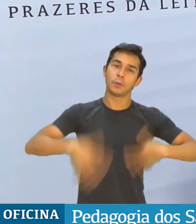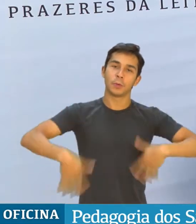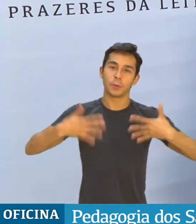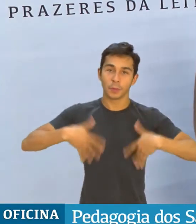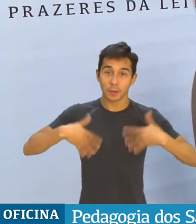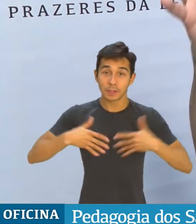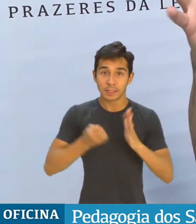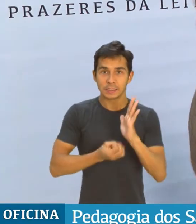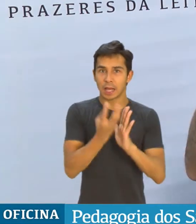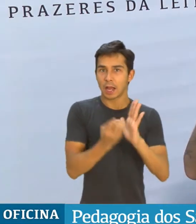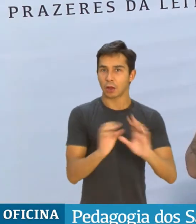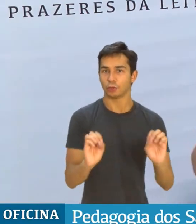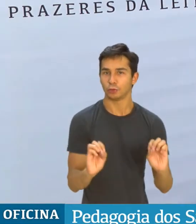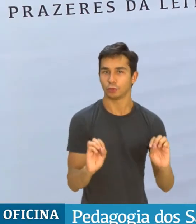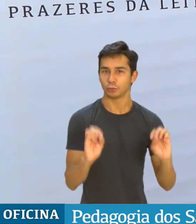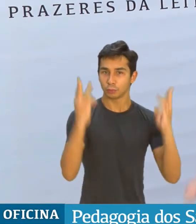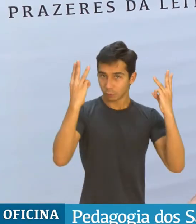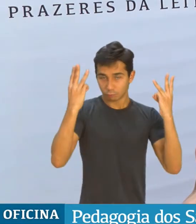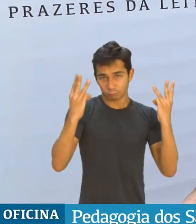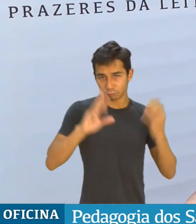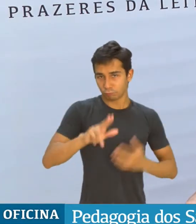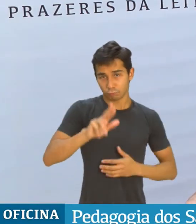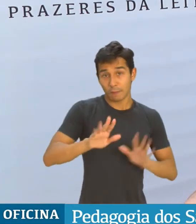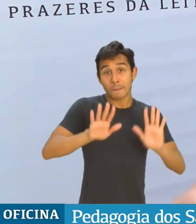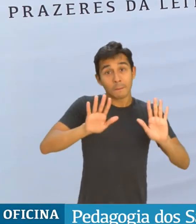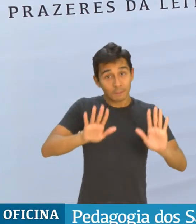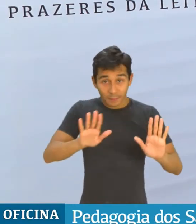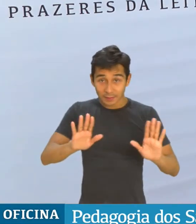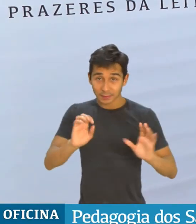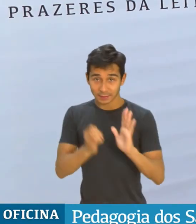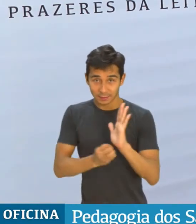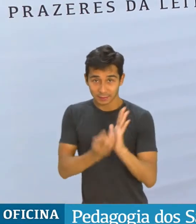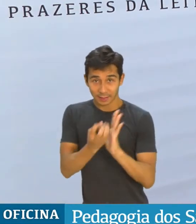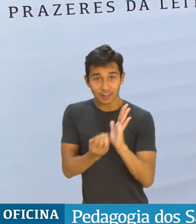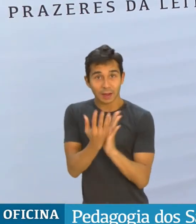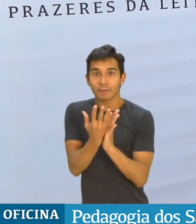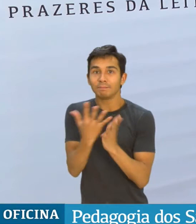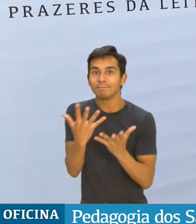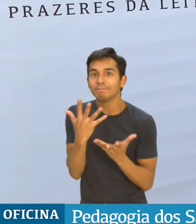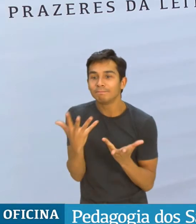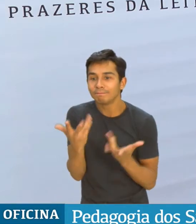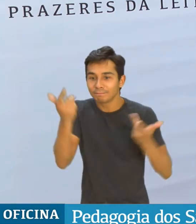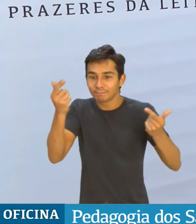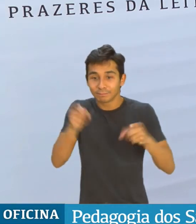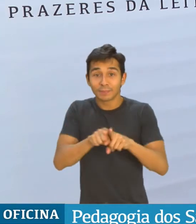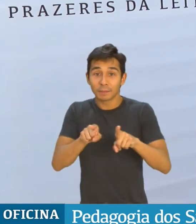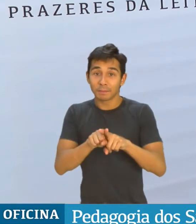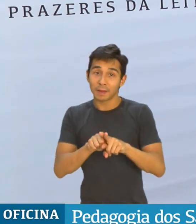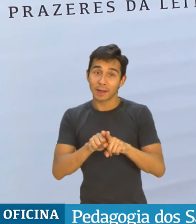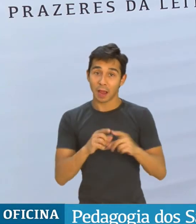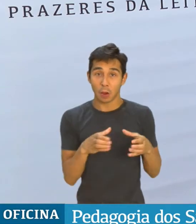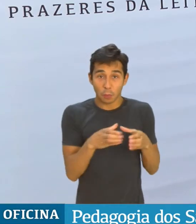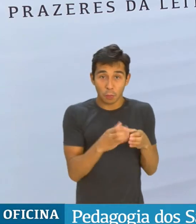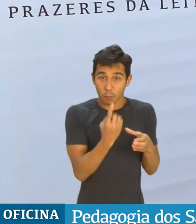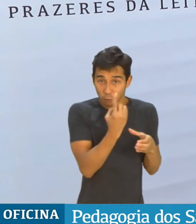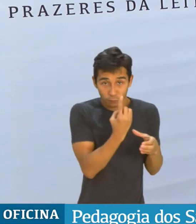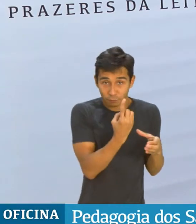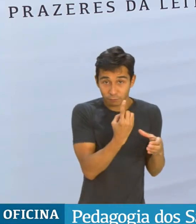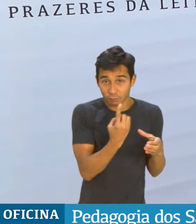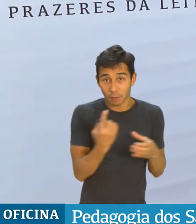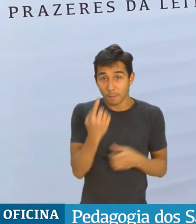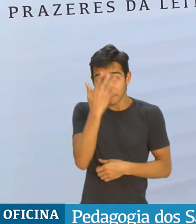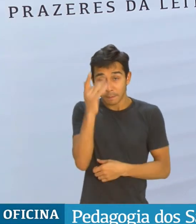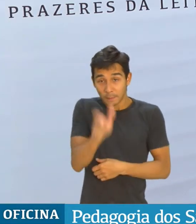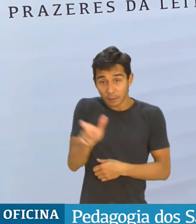ser um grande espetáculo, mas é também um grande espetáculo, é que não é um grande espetáculo de um único grupo, de uma única